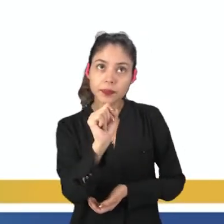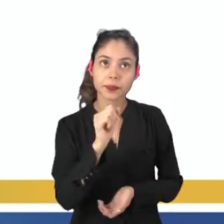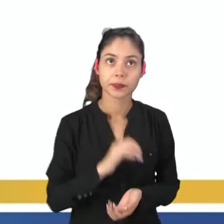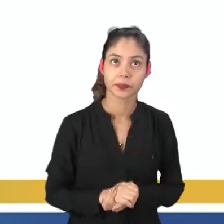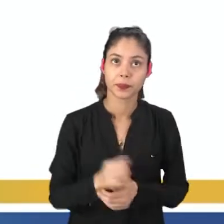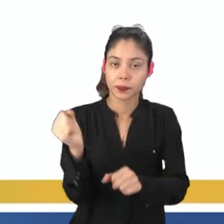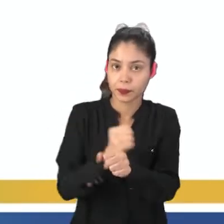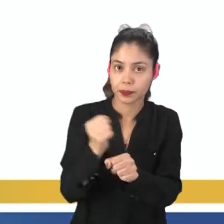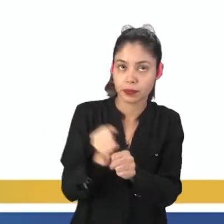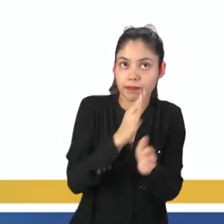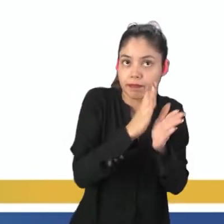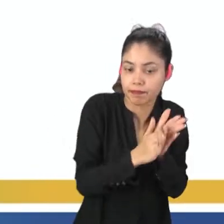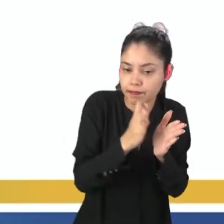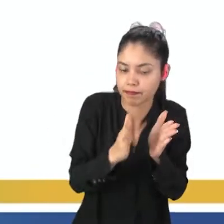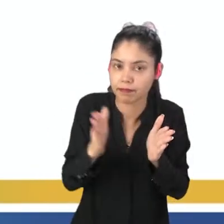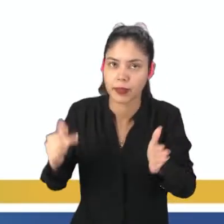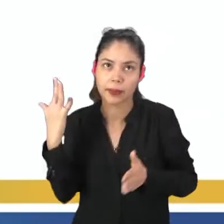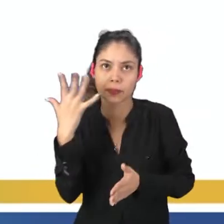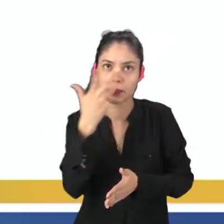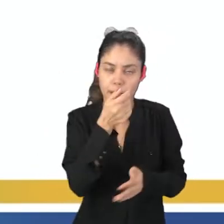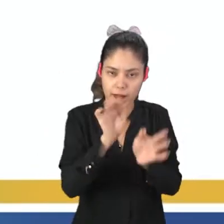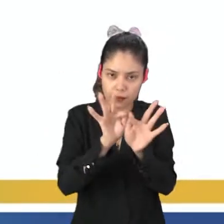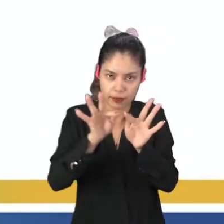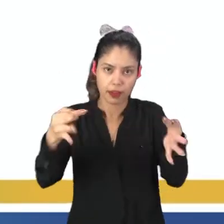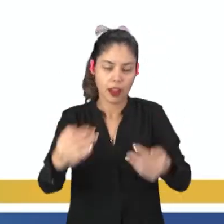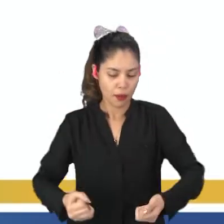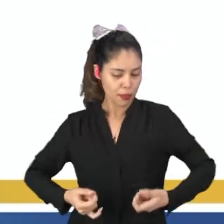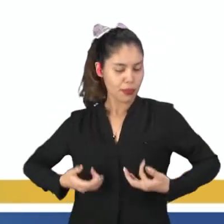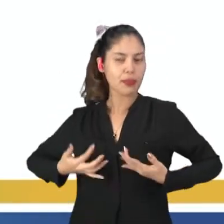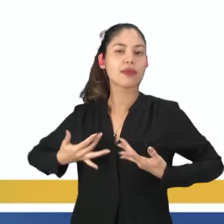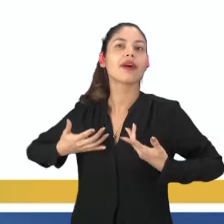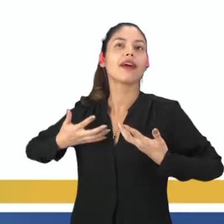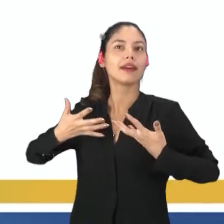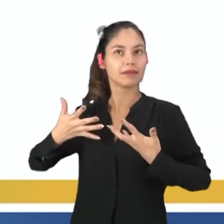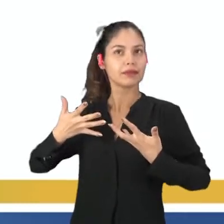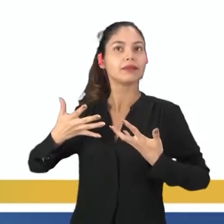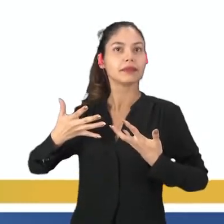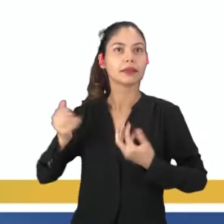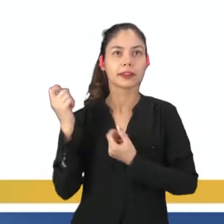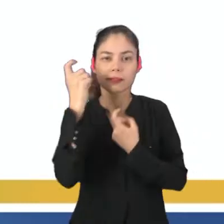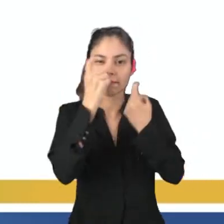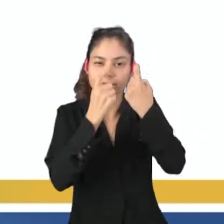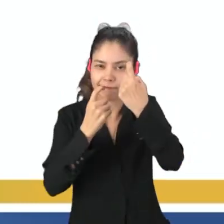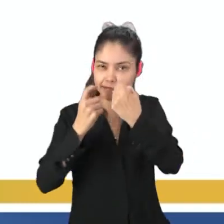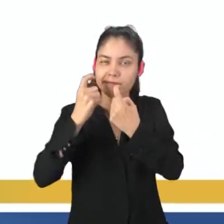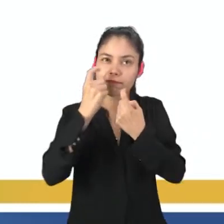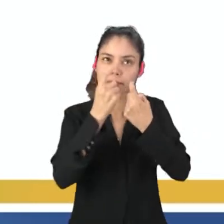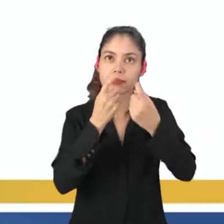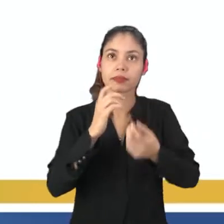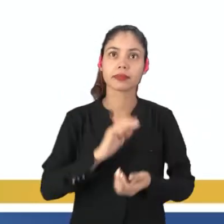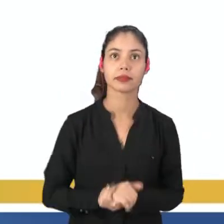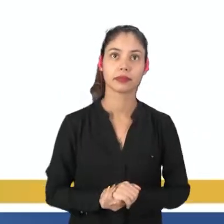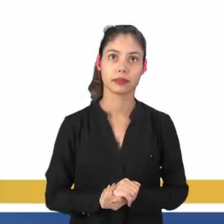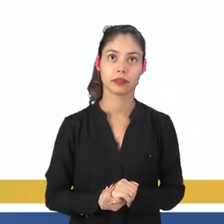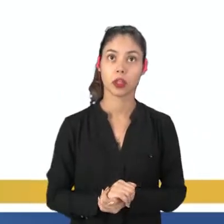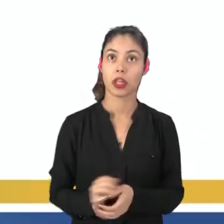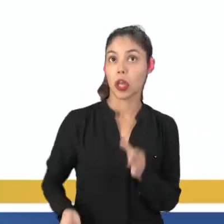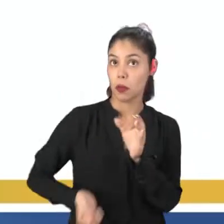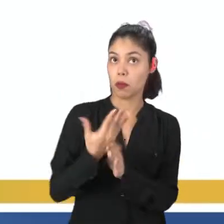língua para construir uma frase bela, emocionante, expressiva,